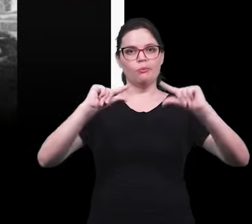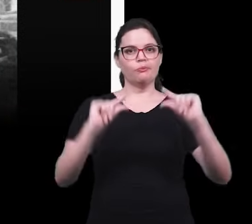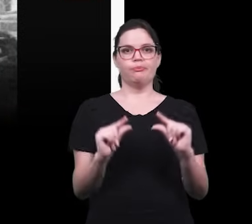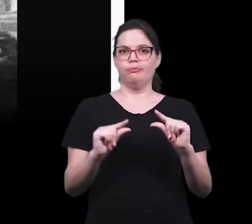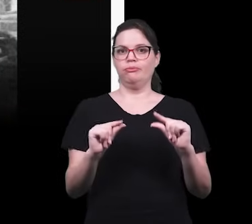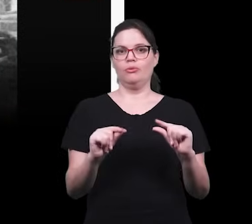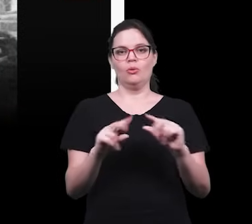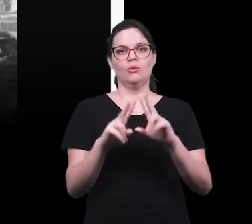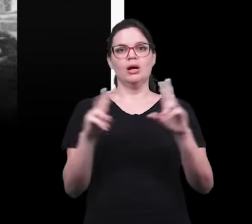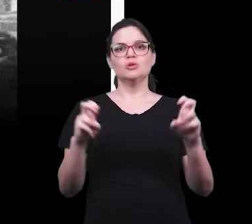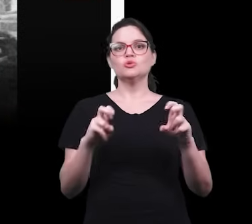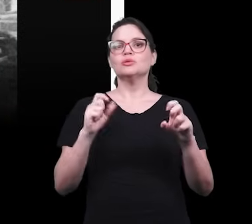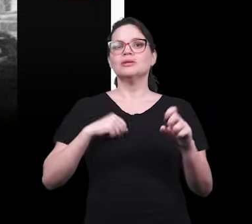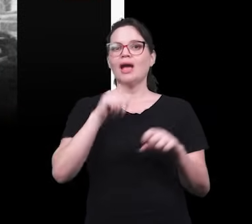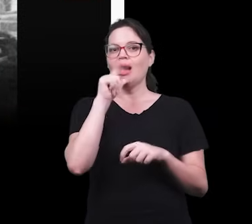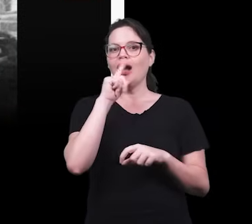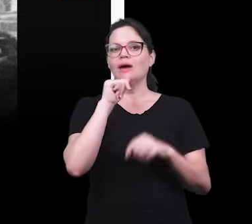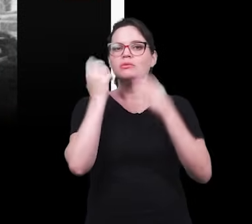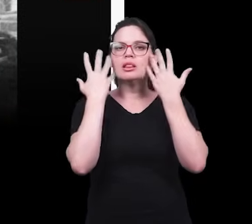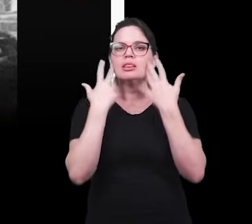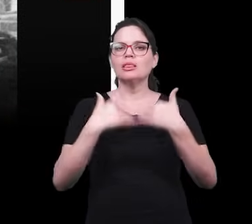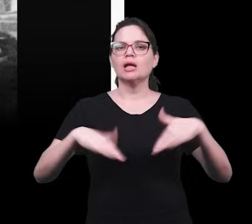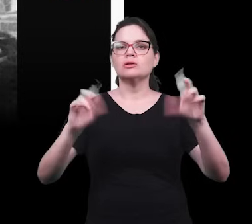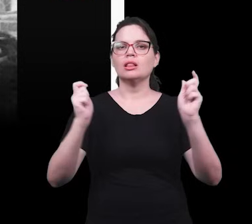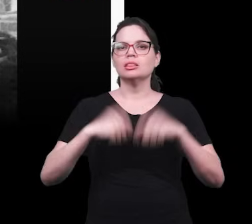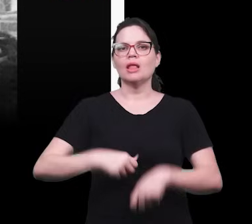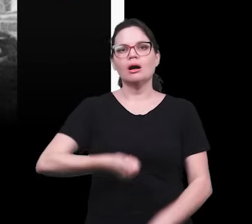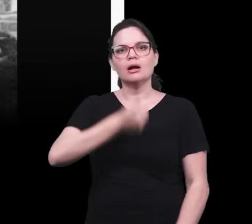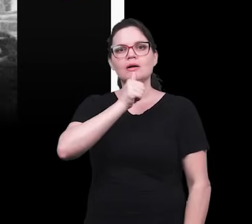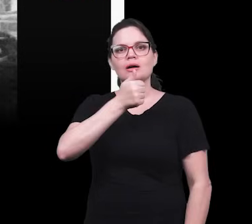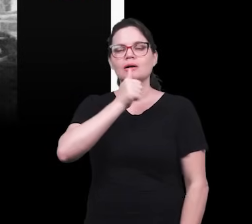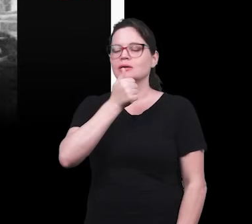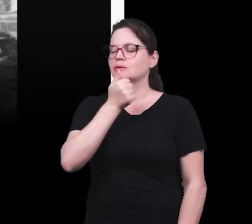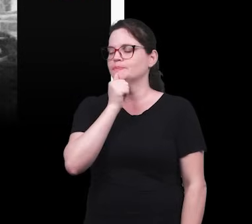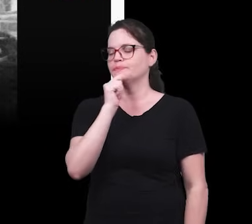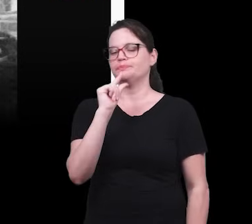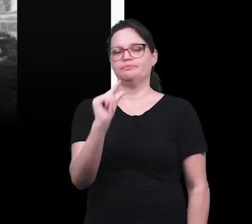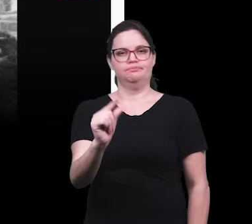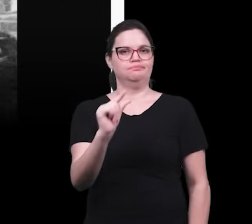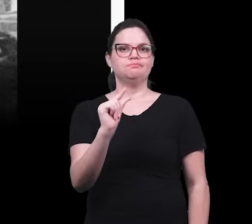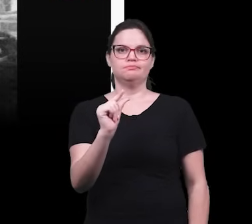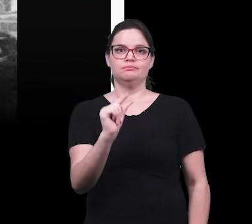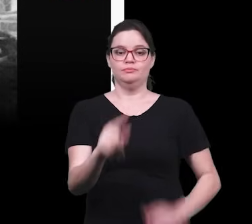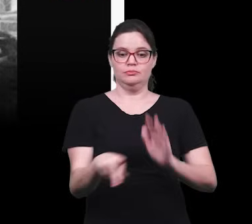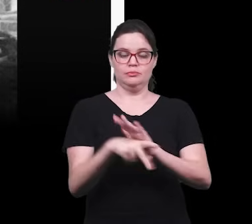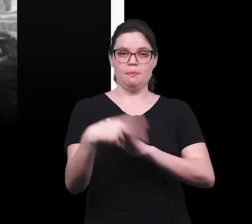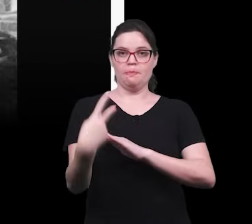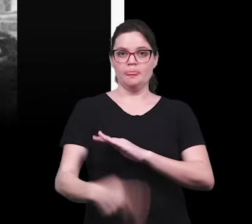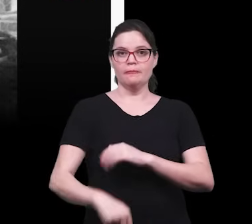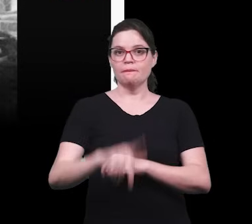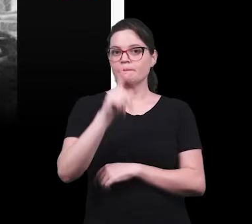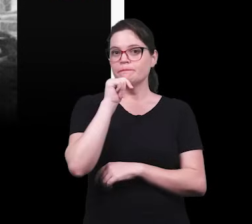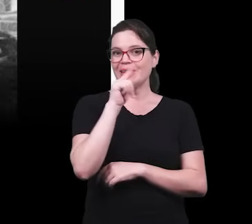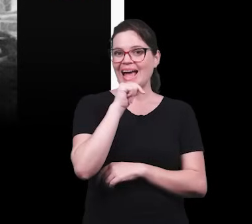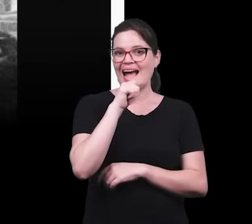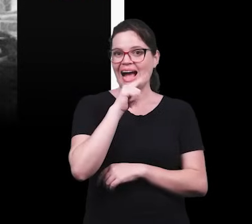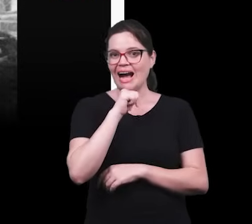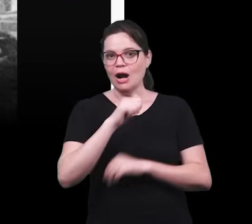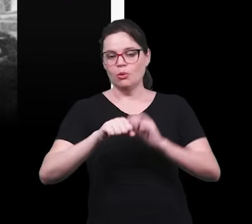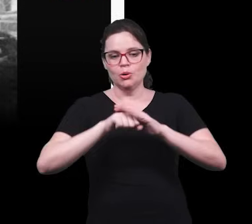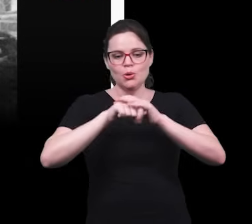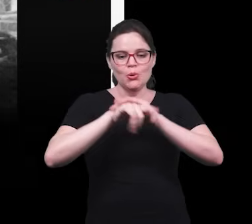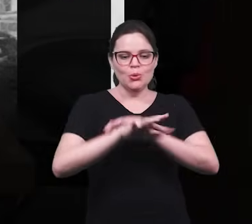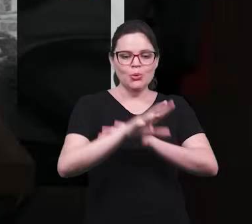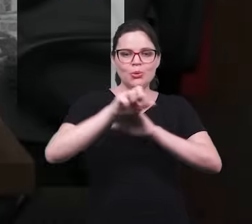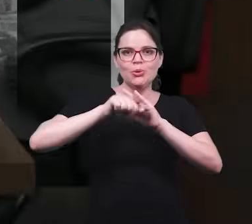águas natural e que estão próprias para consumo. Muitas vezes as próprias fontes de águas, as minas que são encontradas,